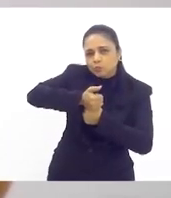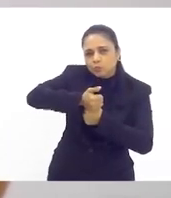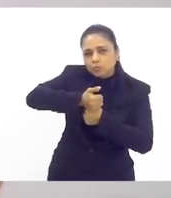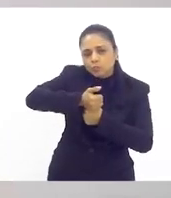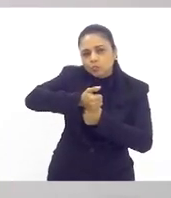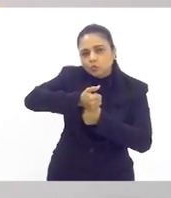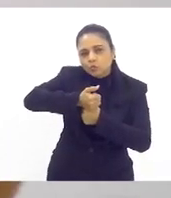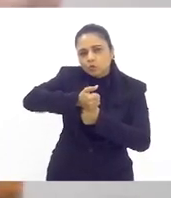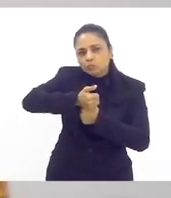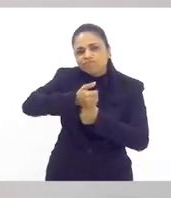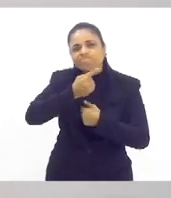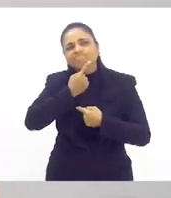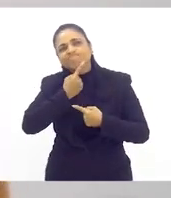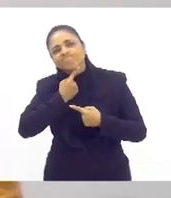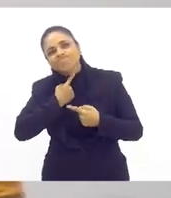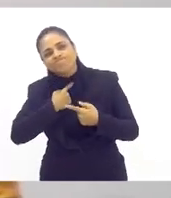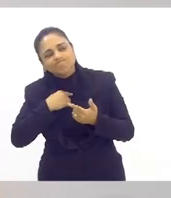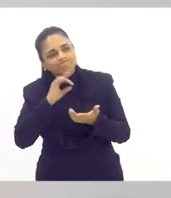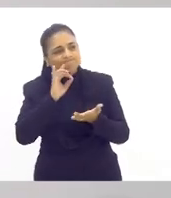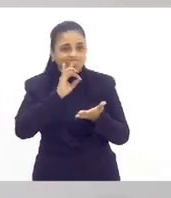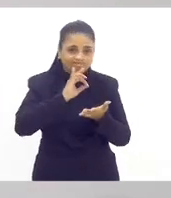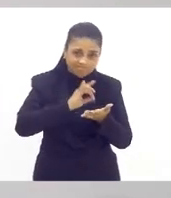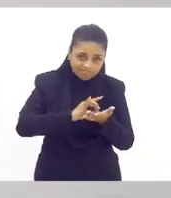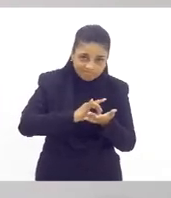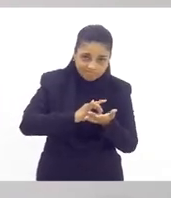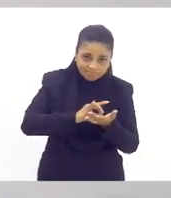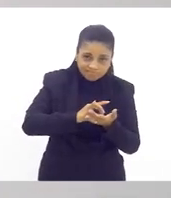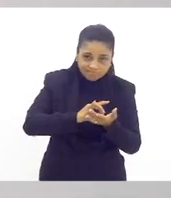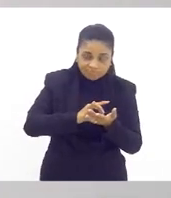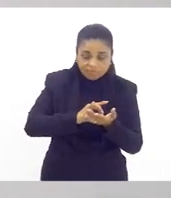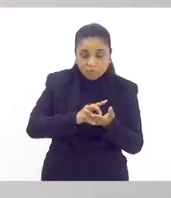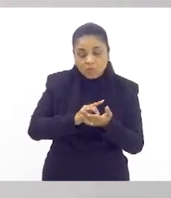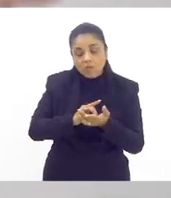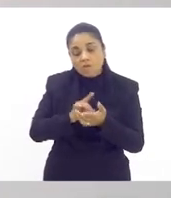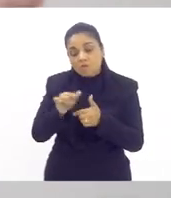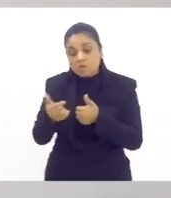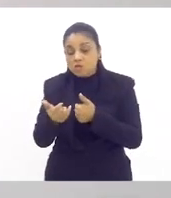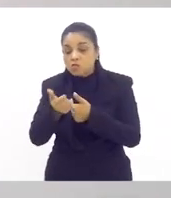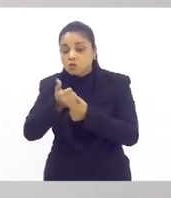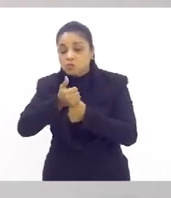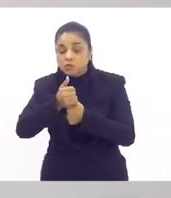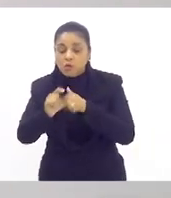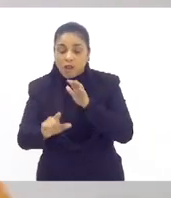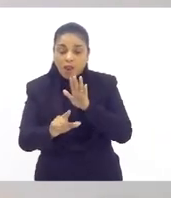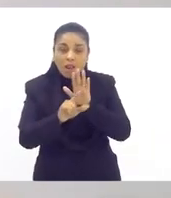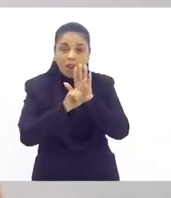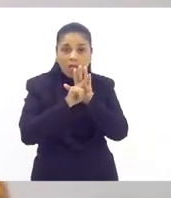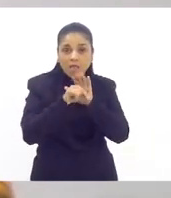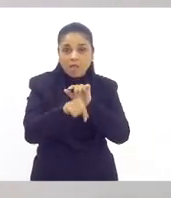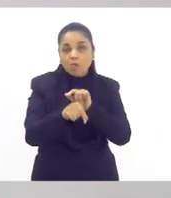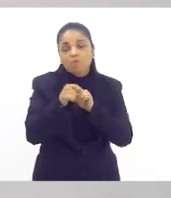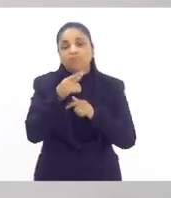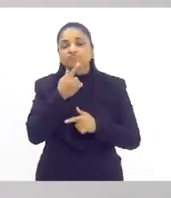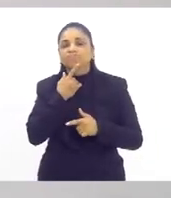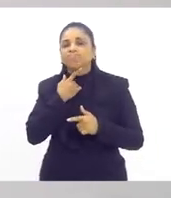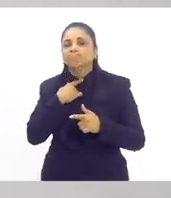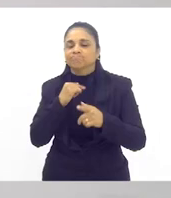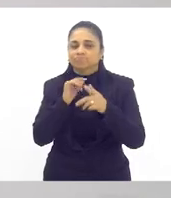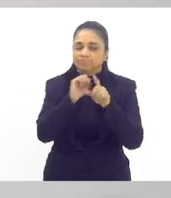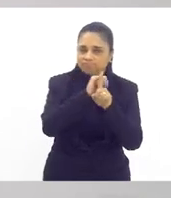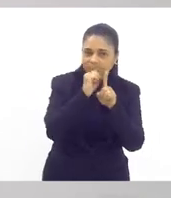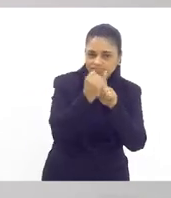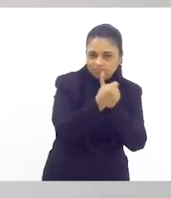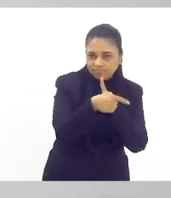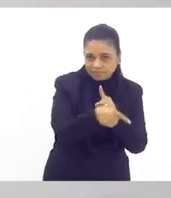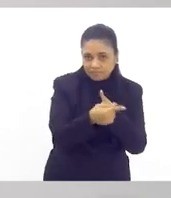nossos desejos originais por aquilo que é exatamente o princípio da lei que é o desejo da sociedade então eu